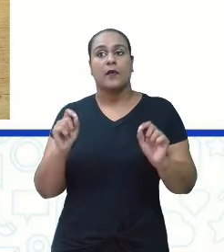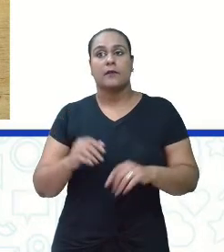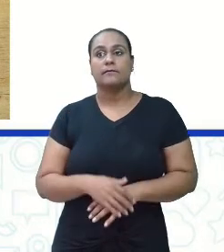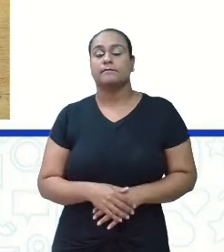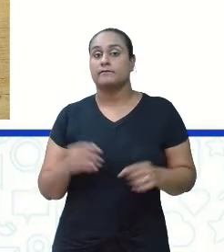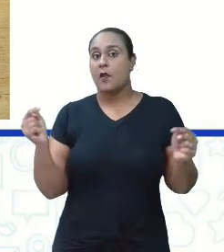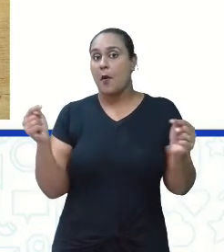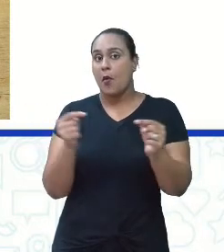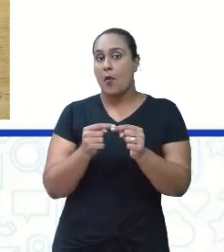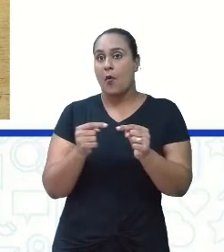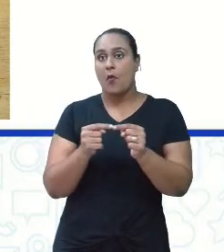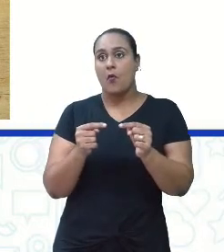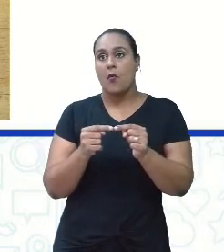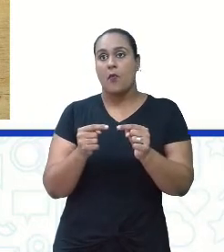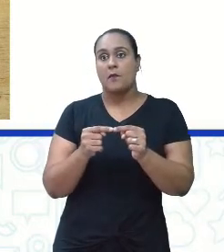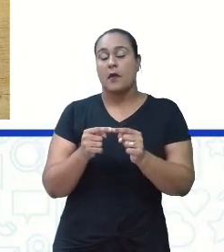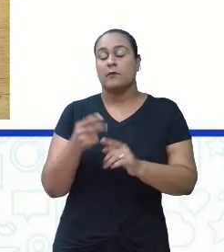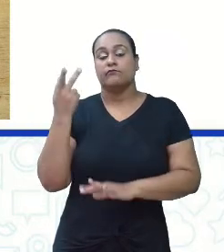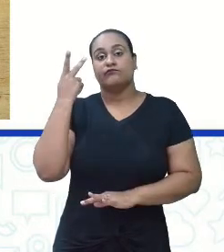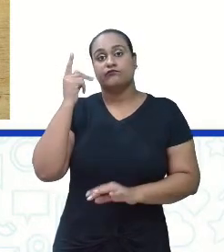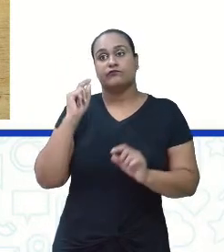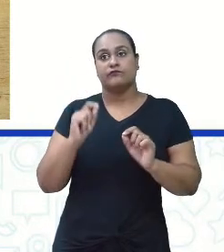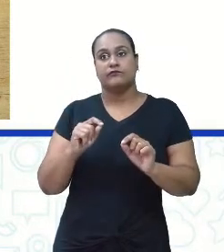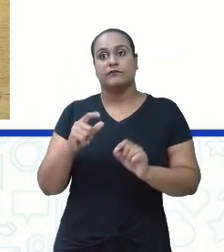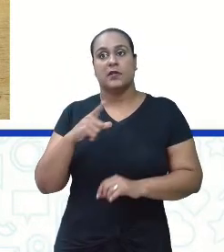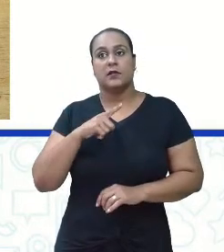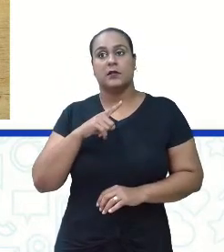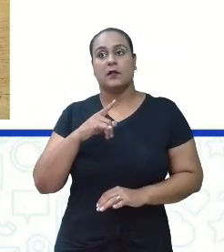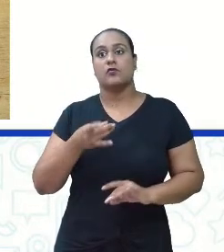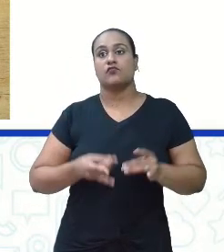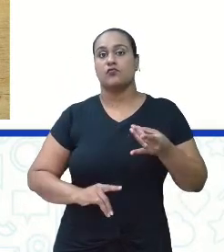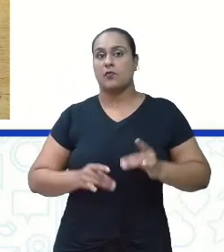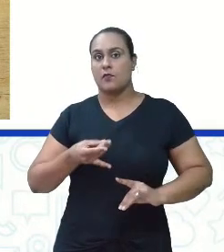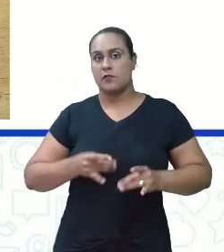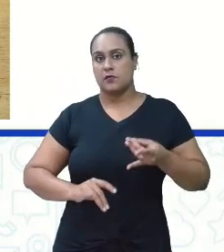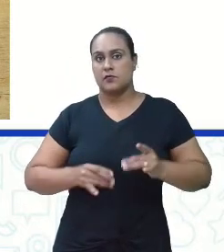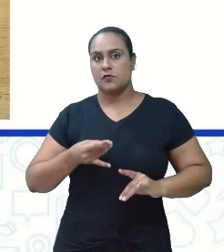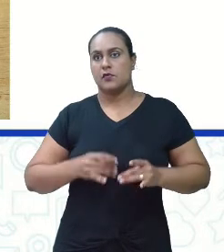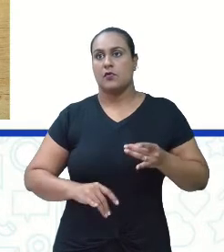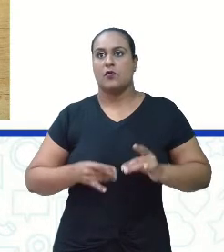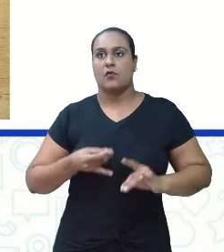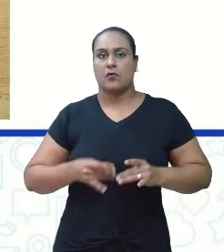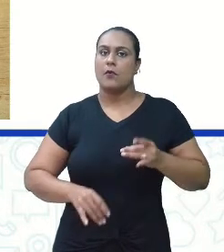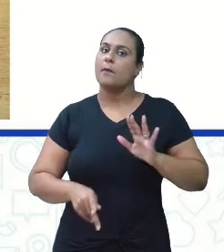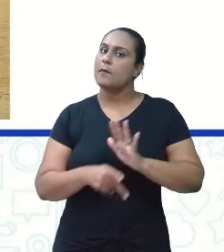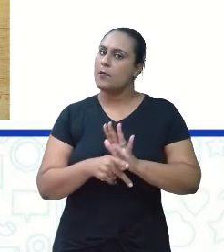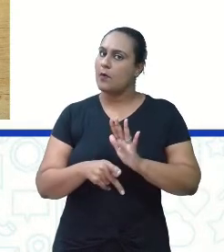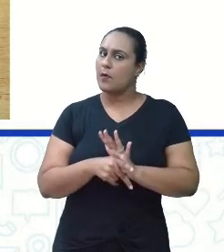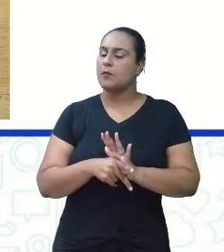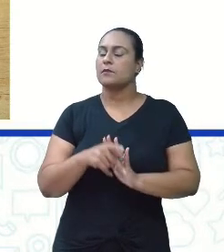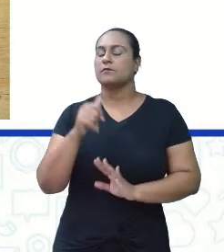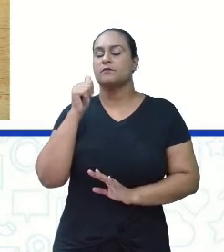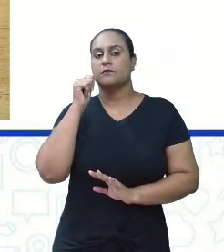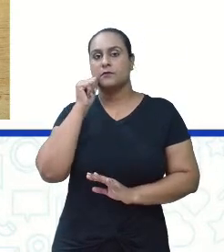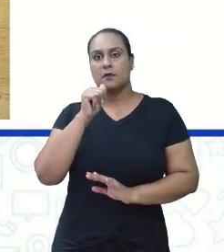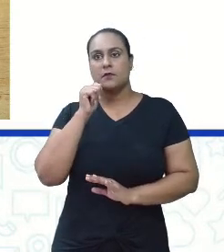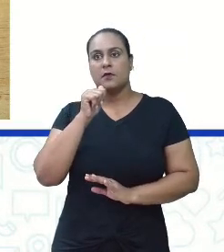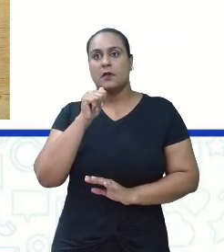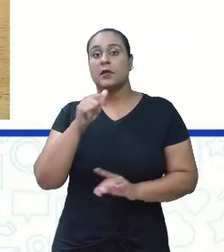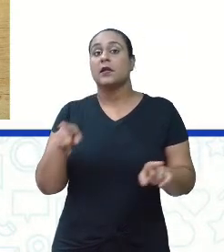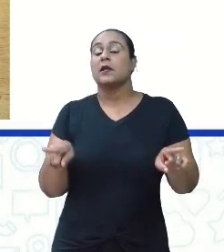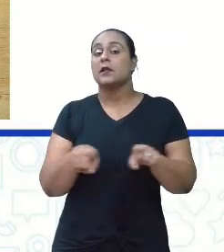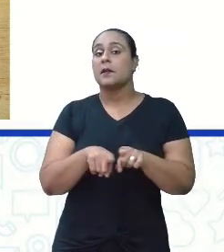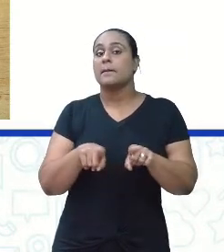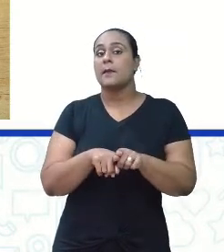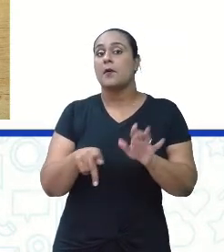pílula combinada, que normalmente ela contém o estrógeno, alguns falam estrogênio, tanto faz, e